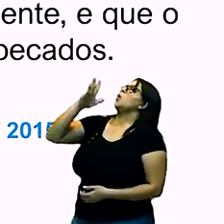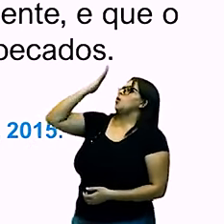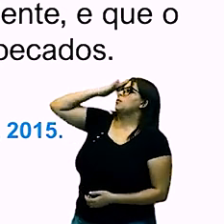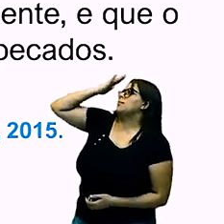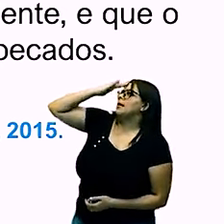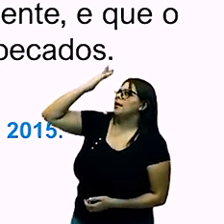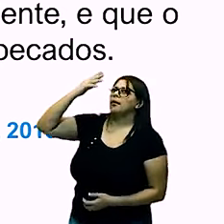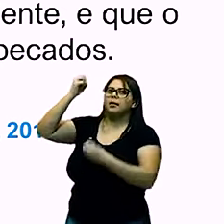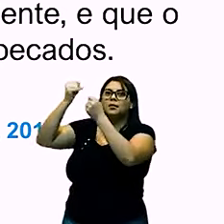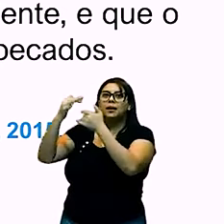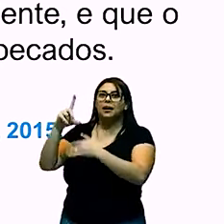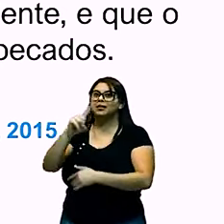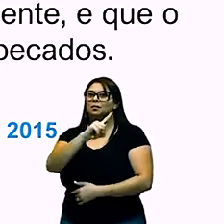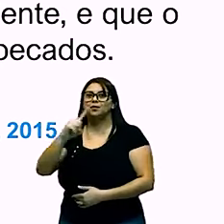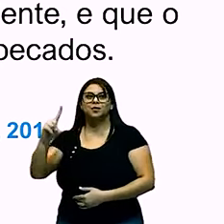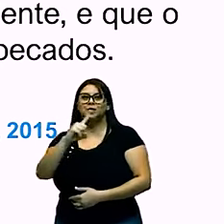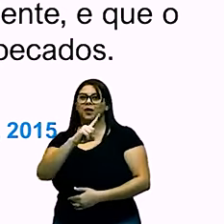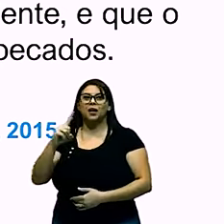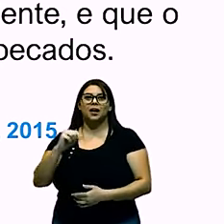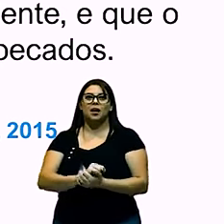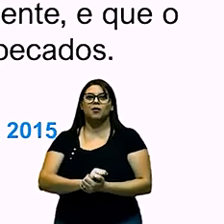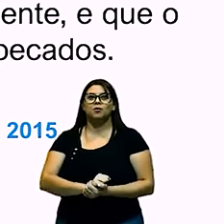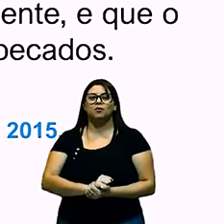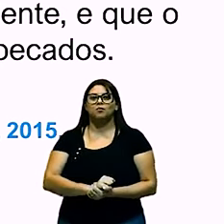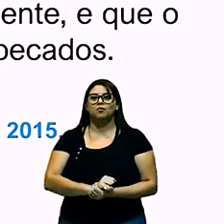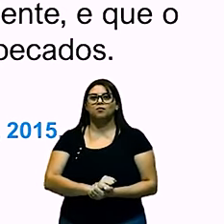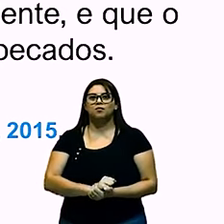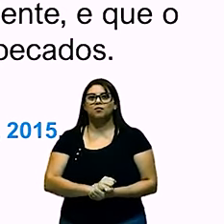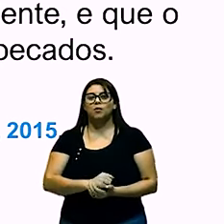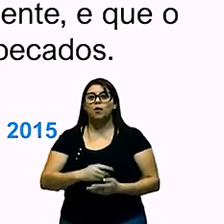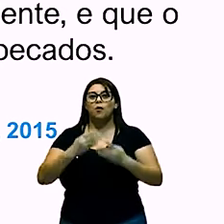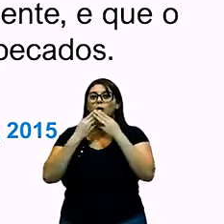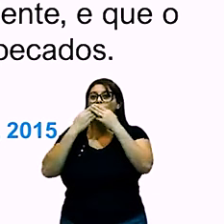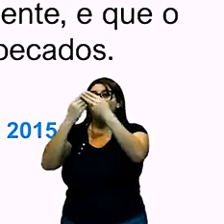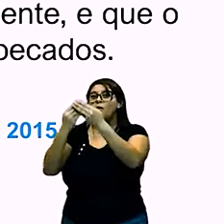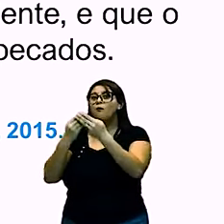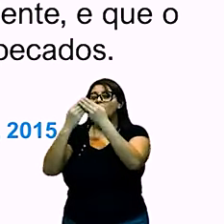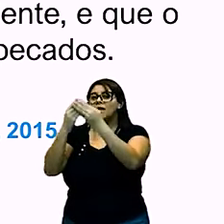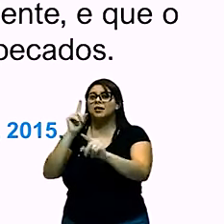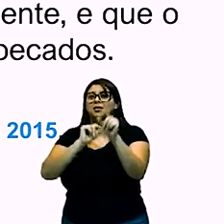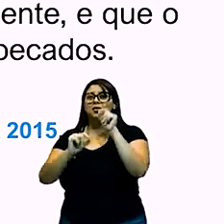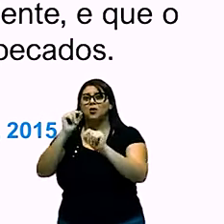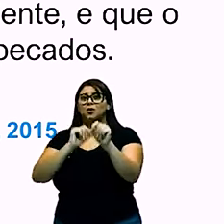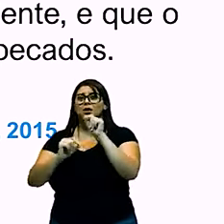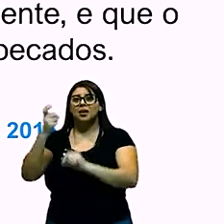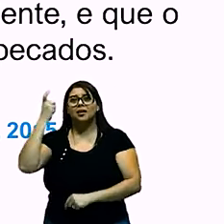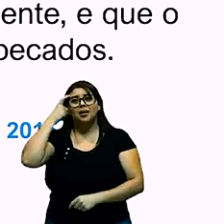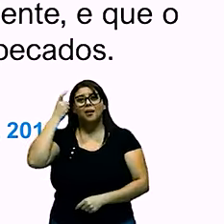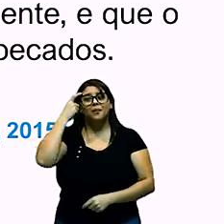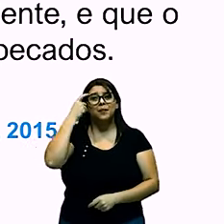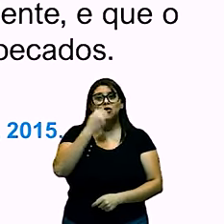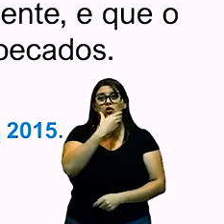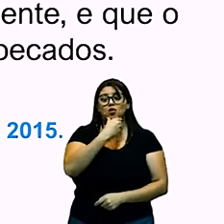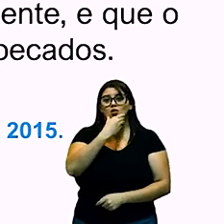outras coisas. Mas responder à salvação, confesso que a mente de um homem carnal e natural é obscura e sombria, que os